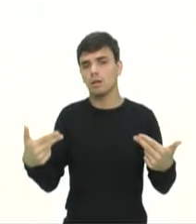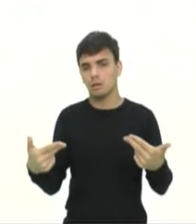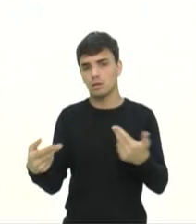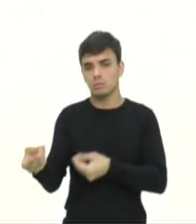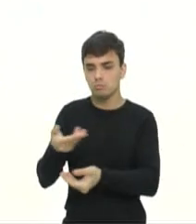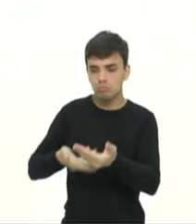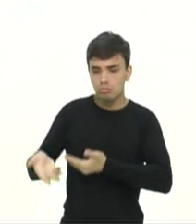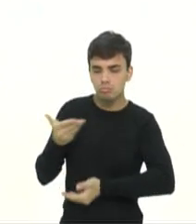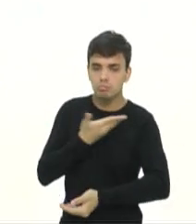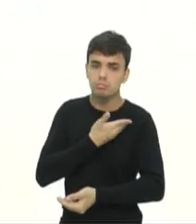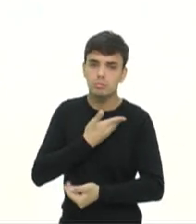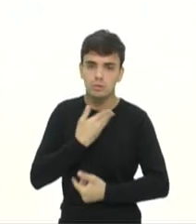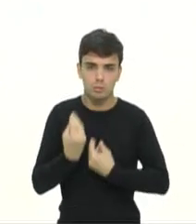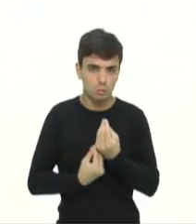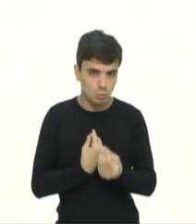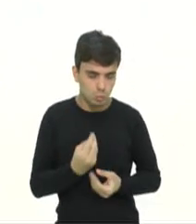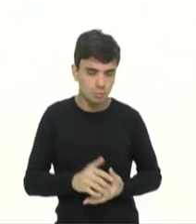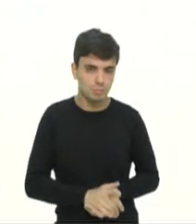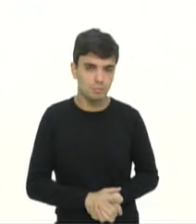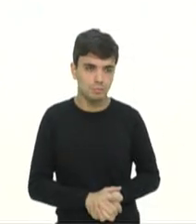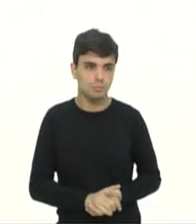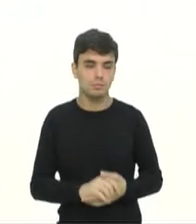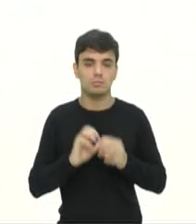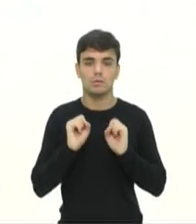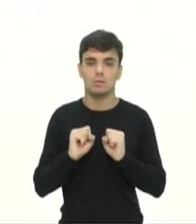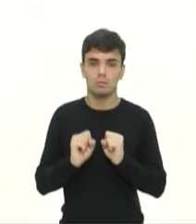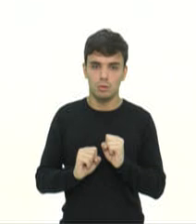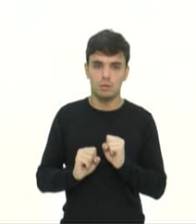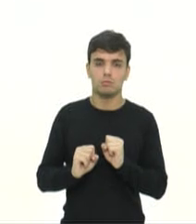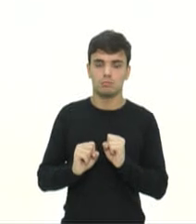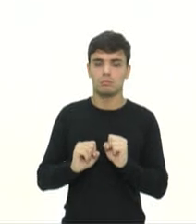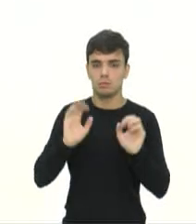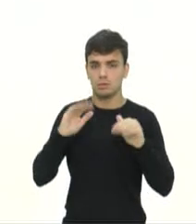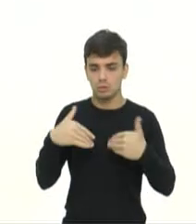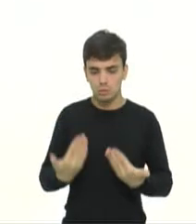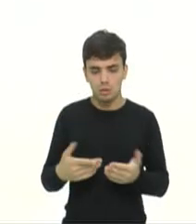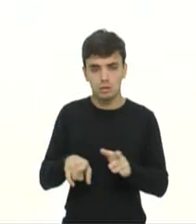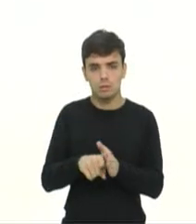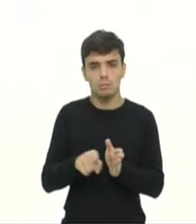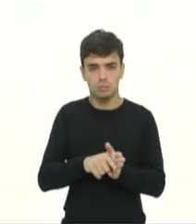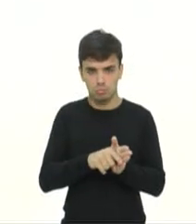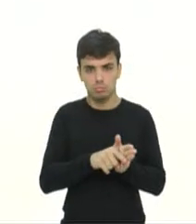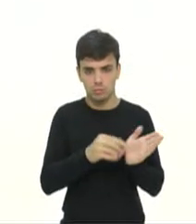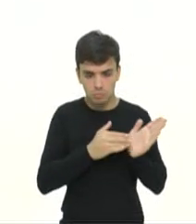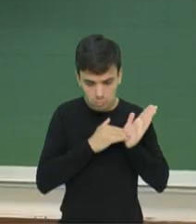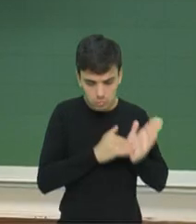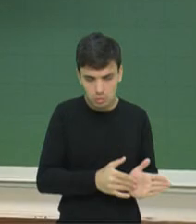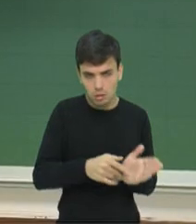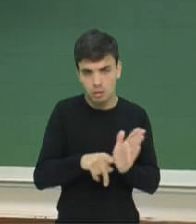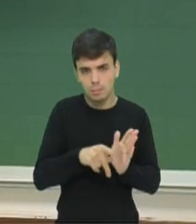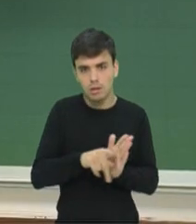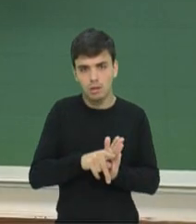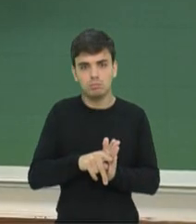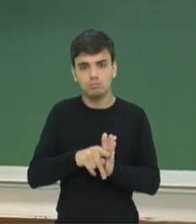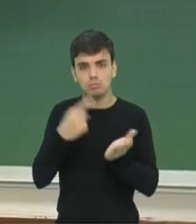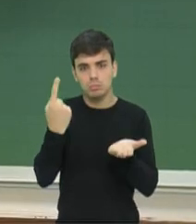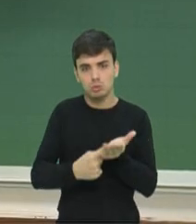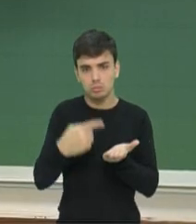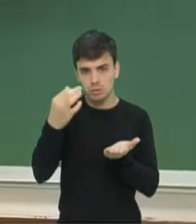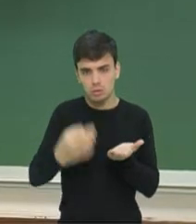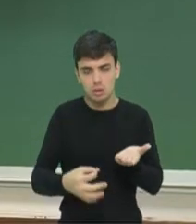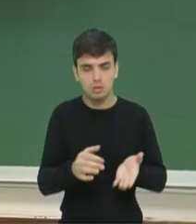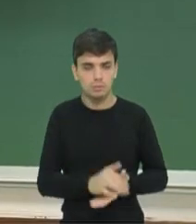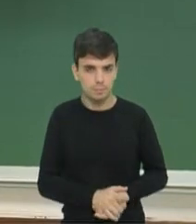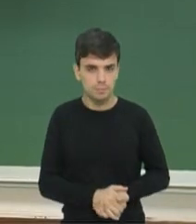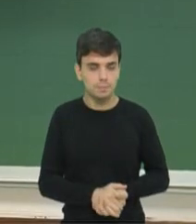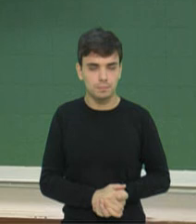e controle, em quem prevalece sempre honra, lealdade e senso de compromisso. As partes filosóficas do Karatê